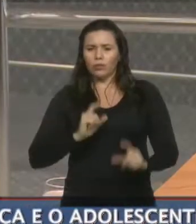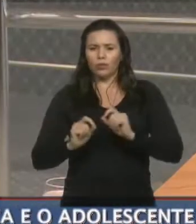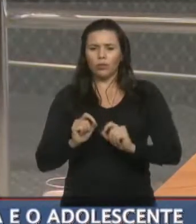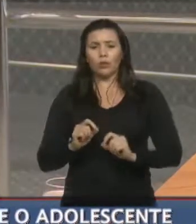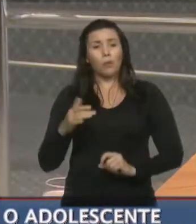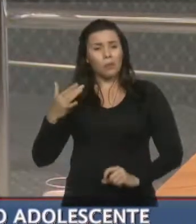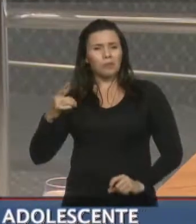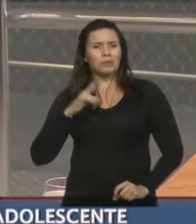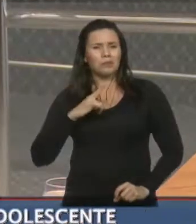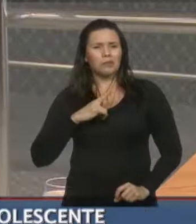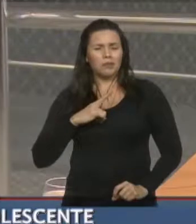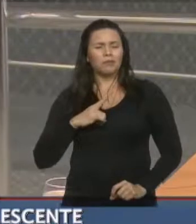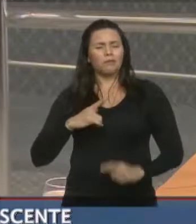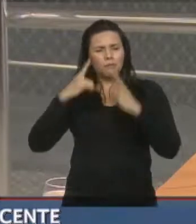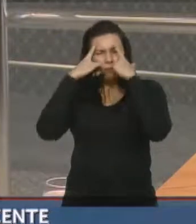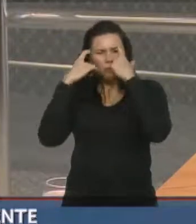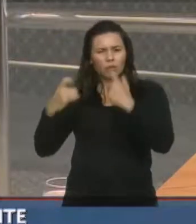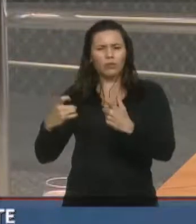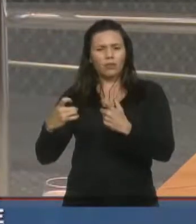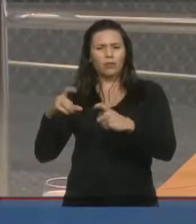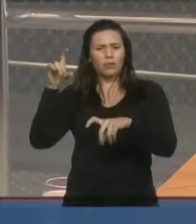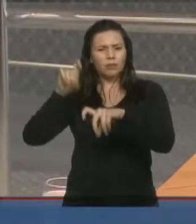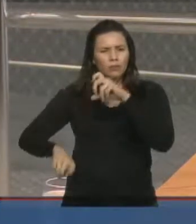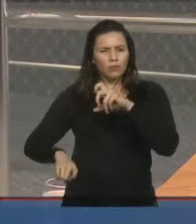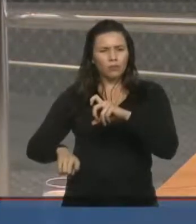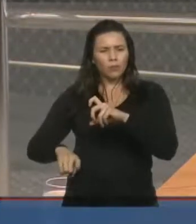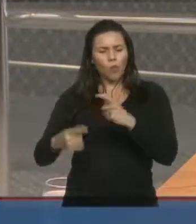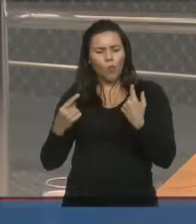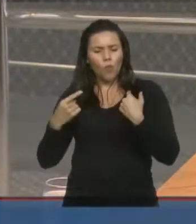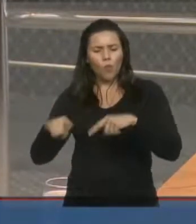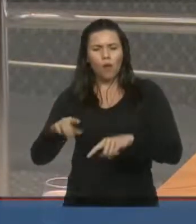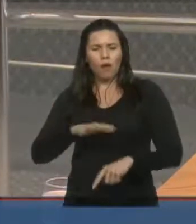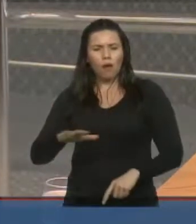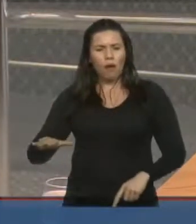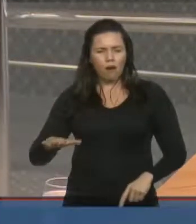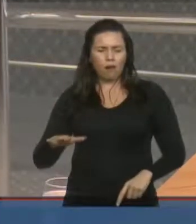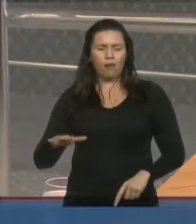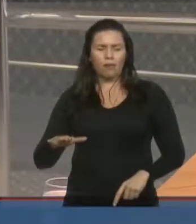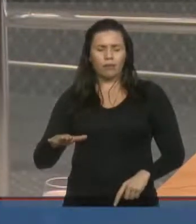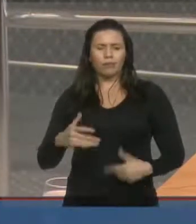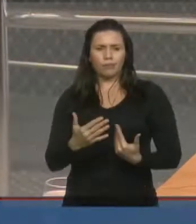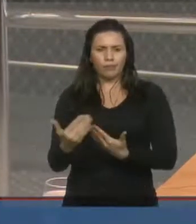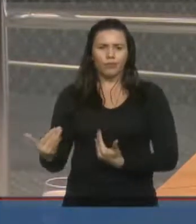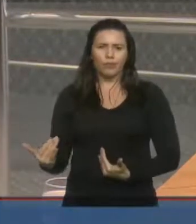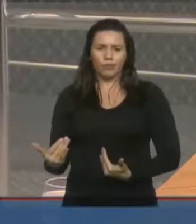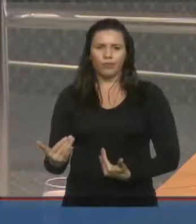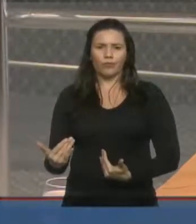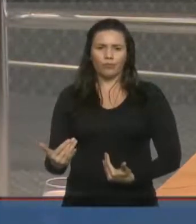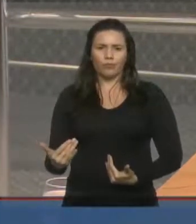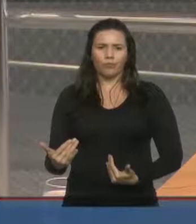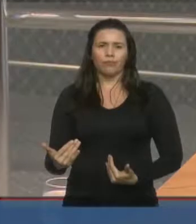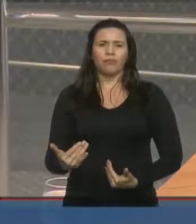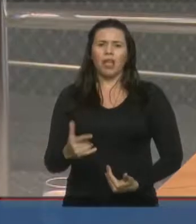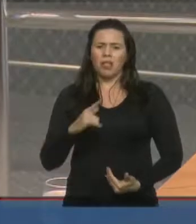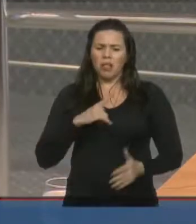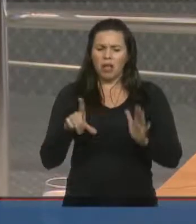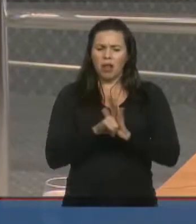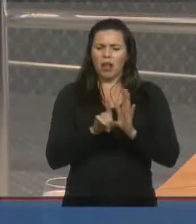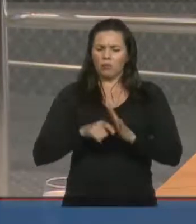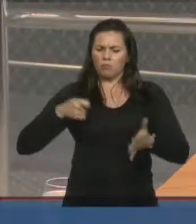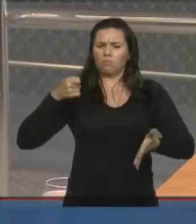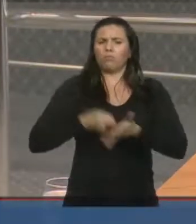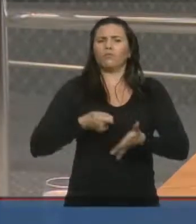violência, em especial a violência sexual contra crianças e adolescentes. Esse é um caminho que todos